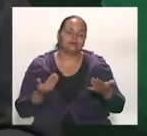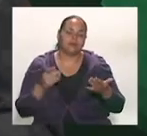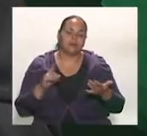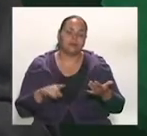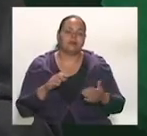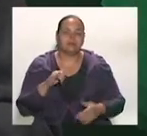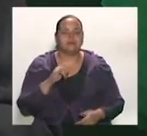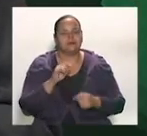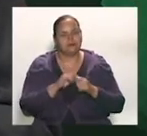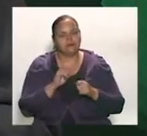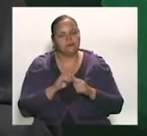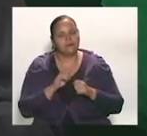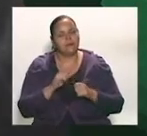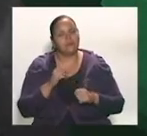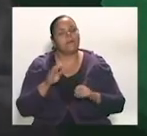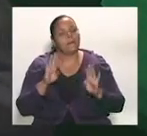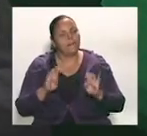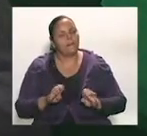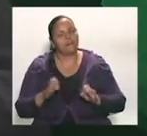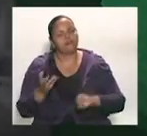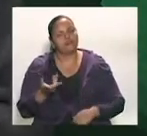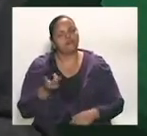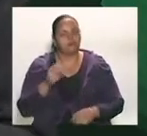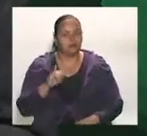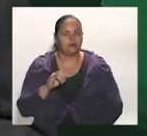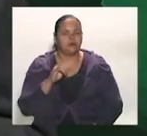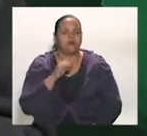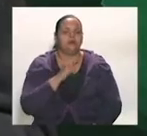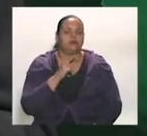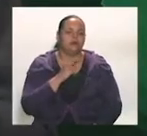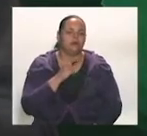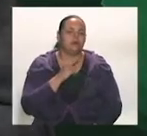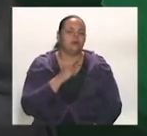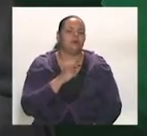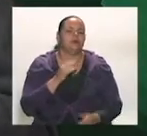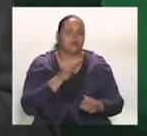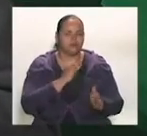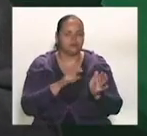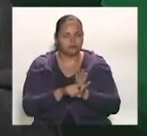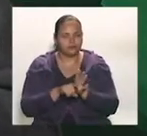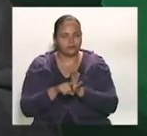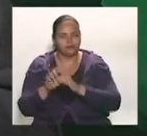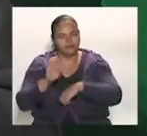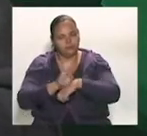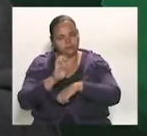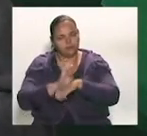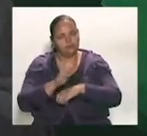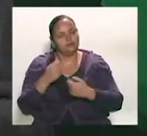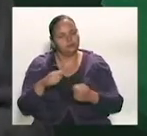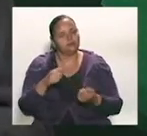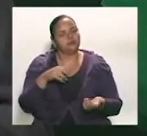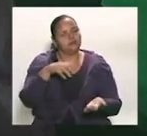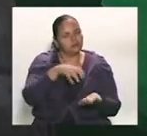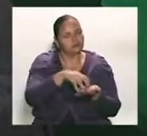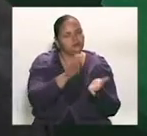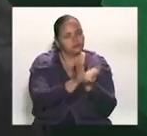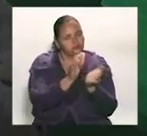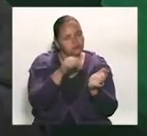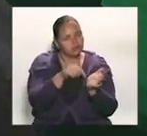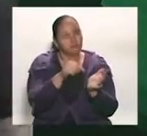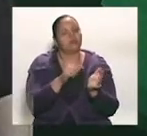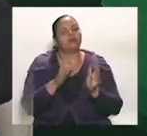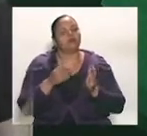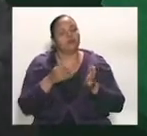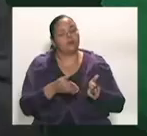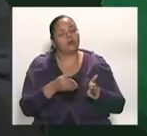fiscalização? Quer dizer, se é para fazer bem feito. E se é para você ter esse tipo de fiscalização do Estado, você tem que ter um